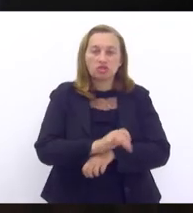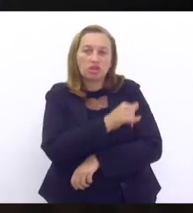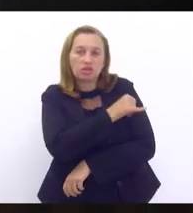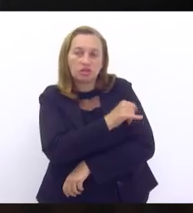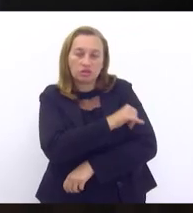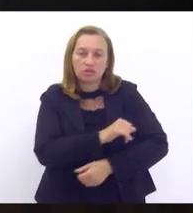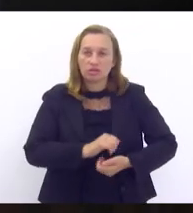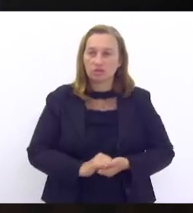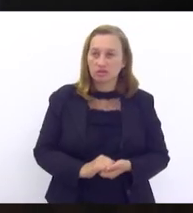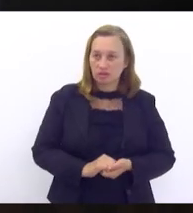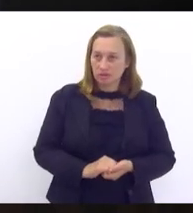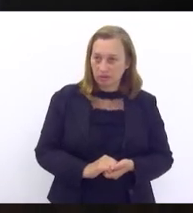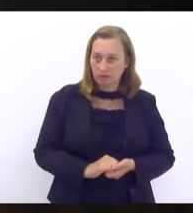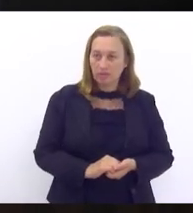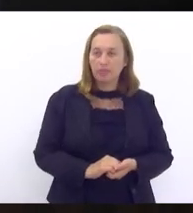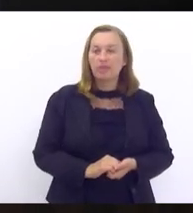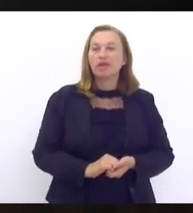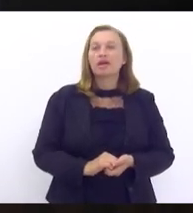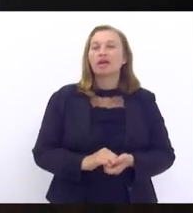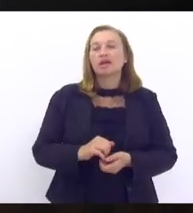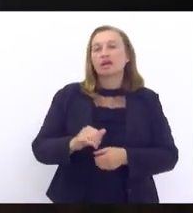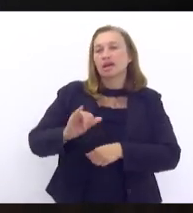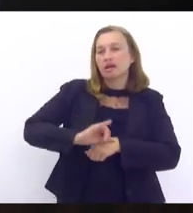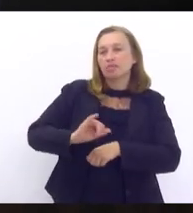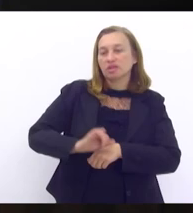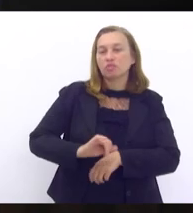como capital da energia.